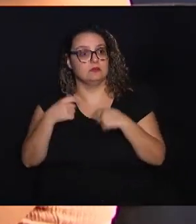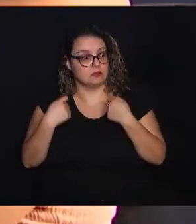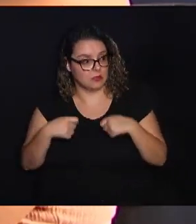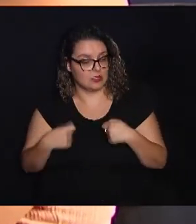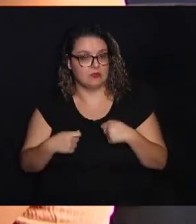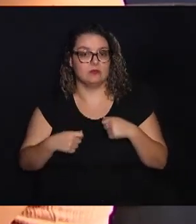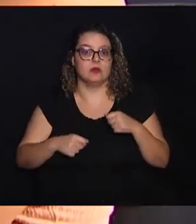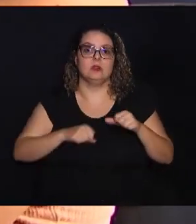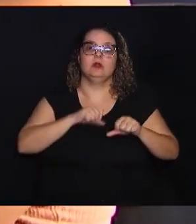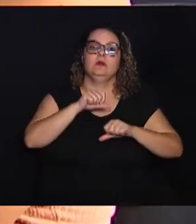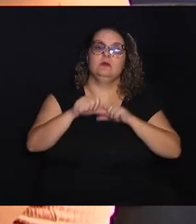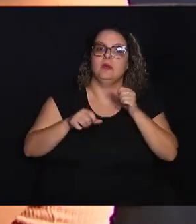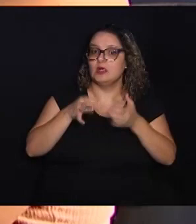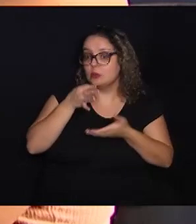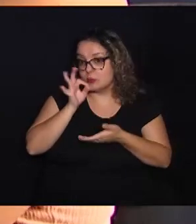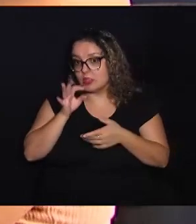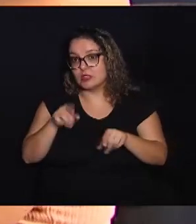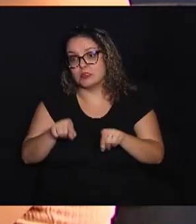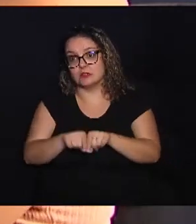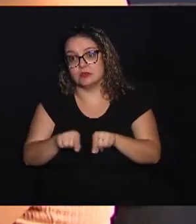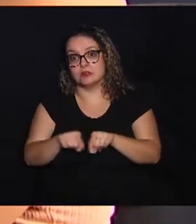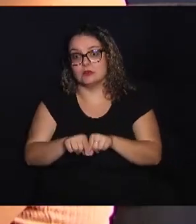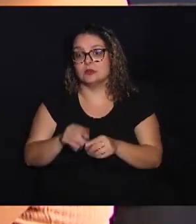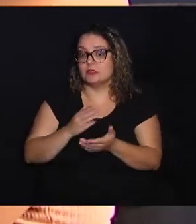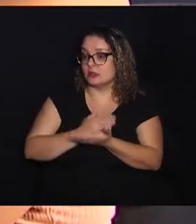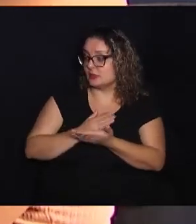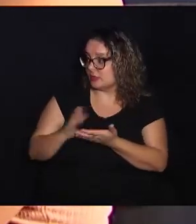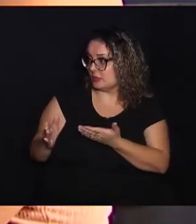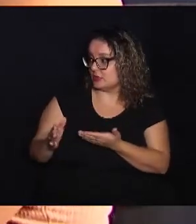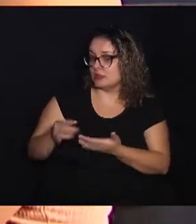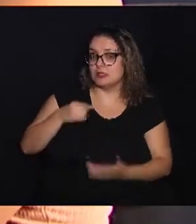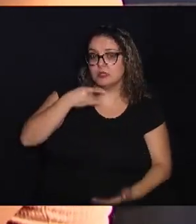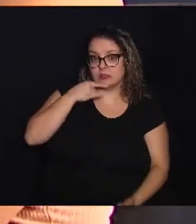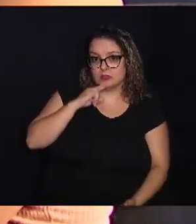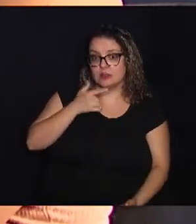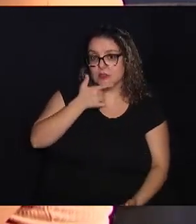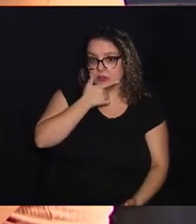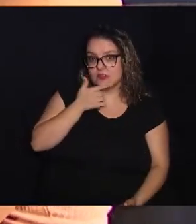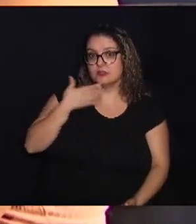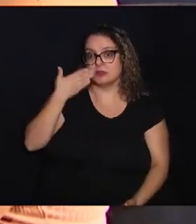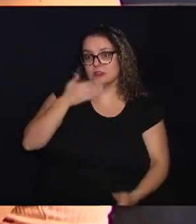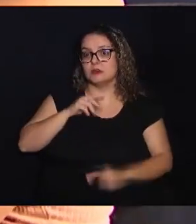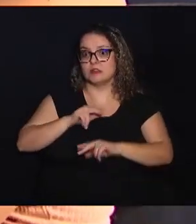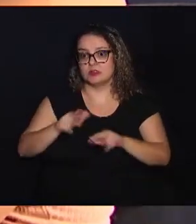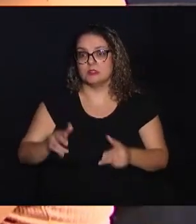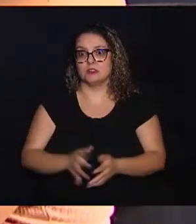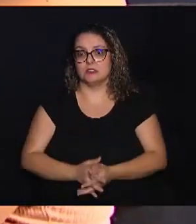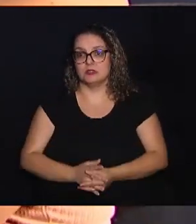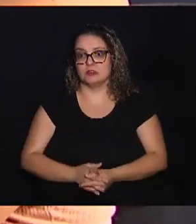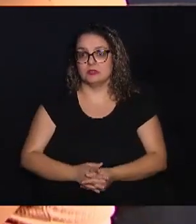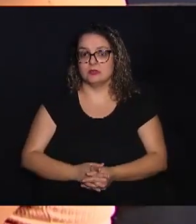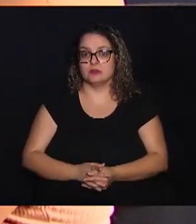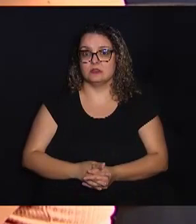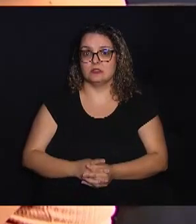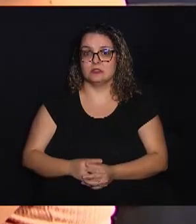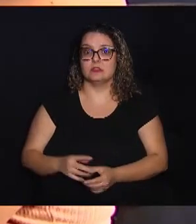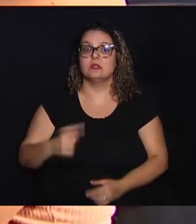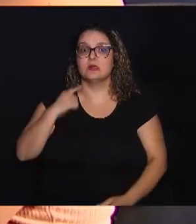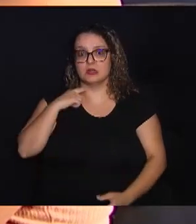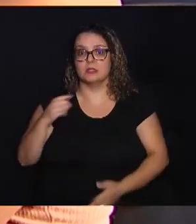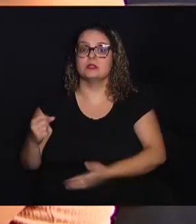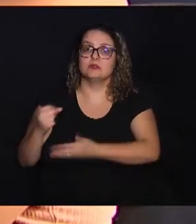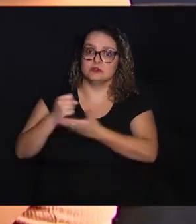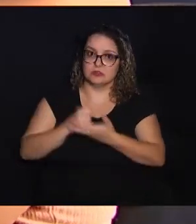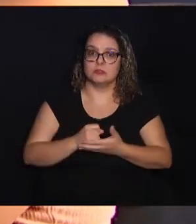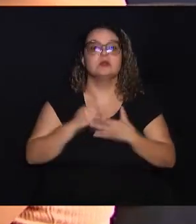passar para o café também. Sim, então no início era cachaça, queijos e doces. Doces. Você traz lá de Minas para cá?